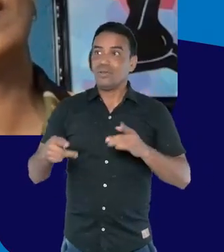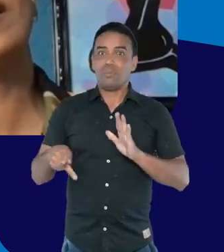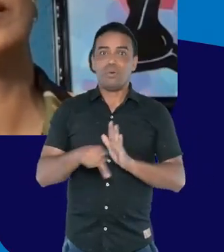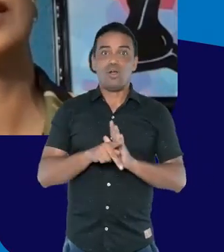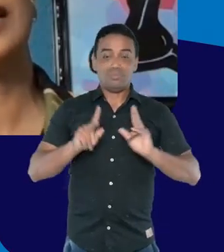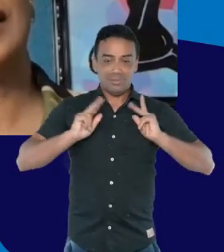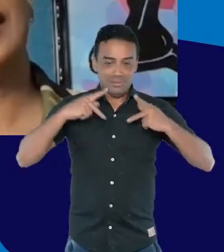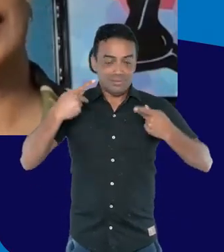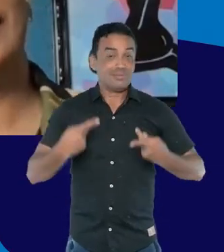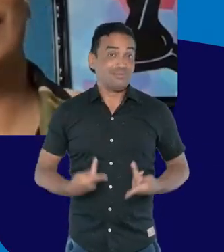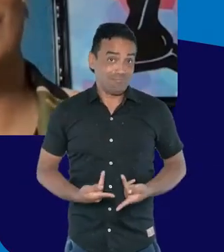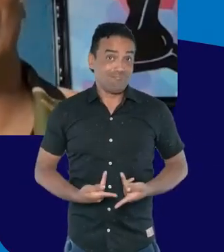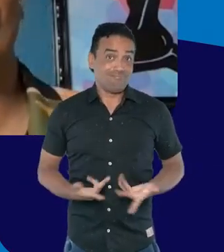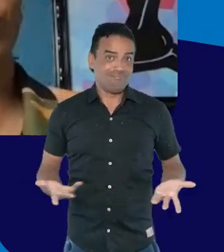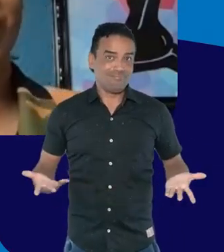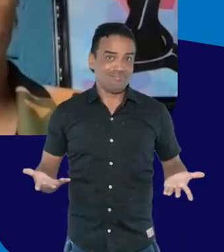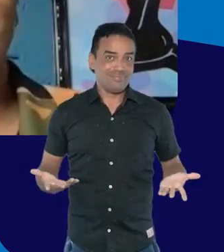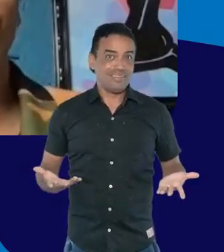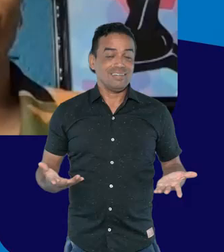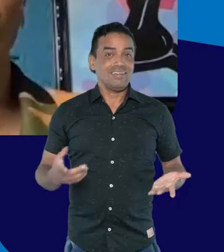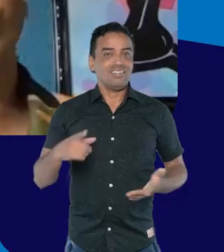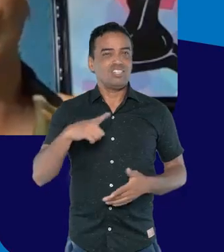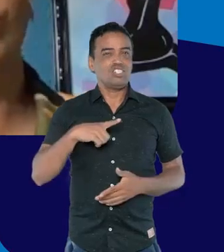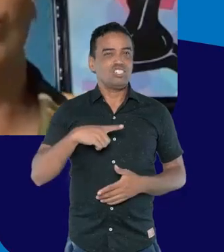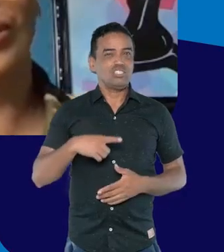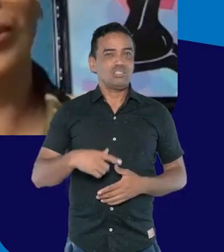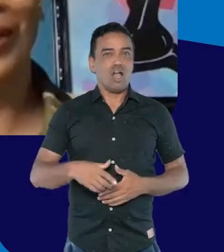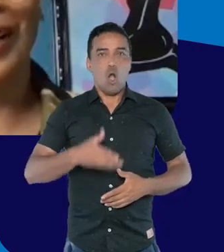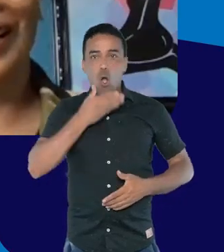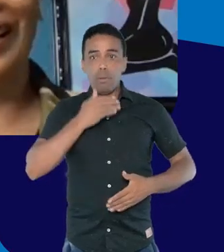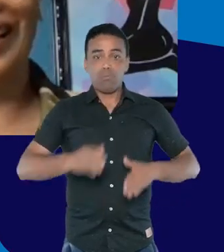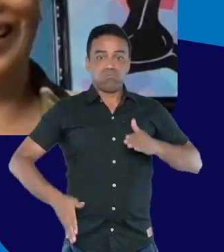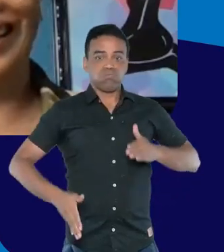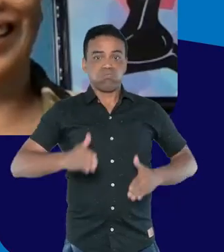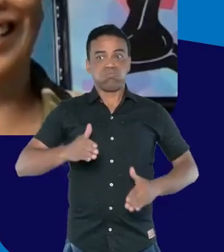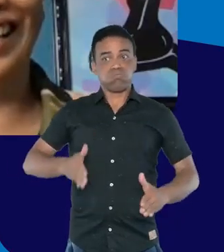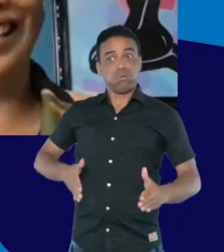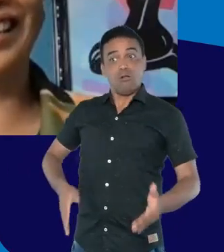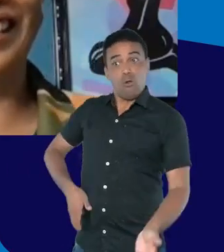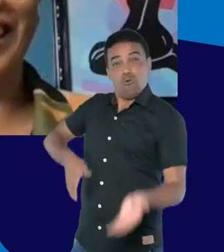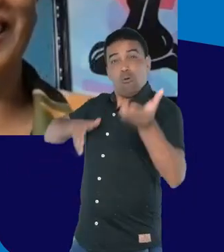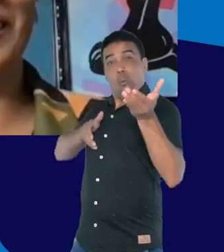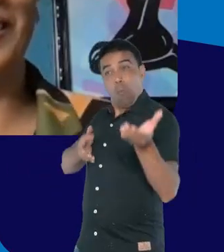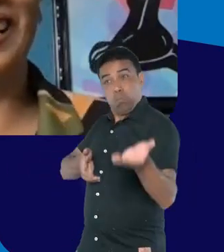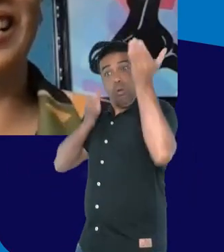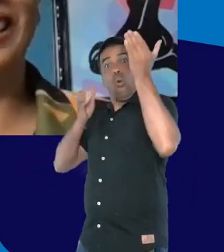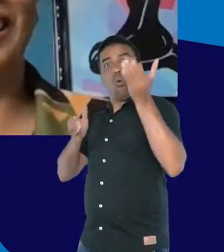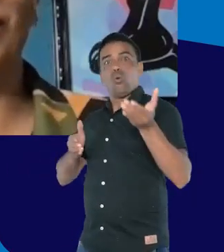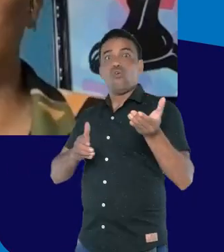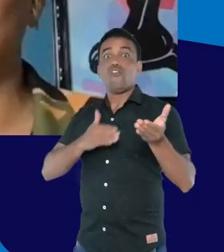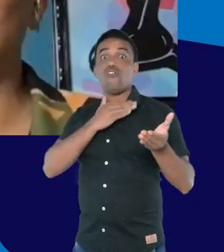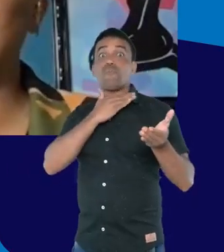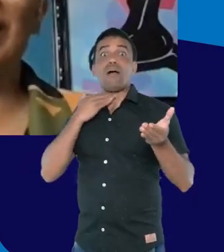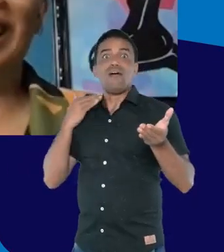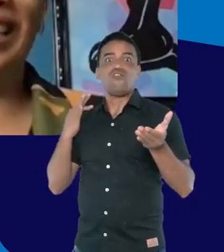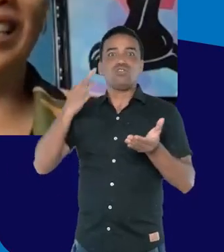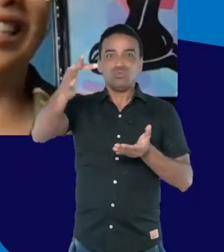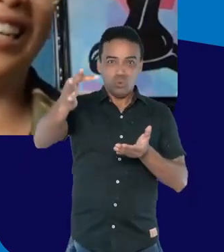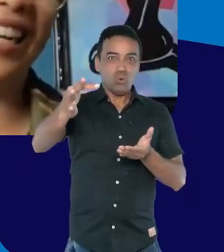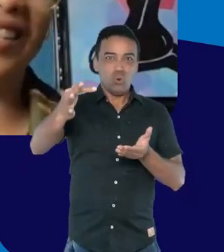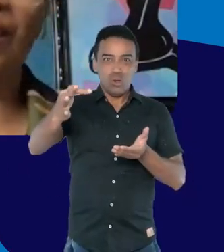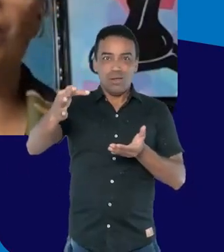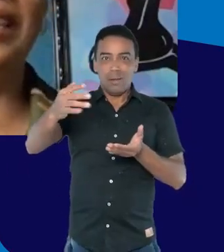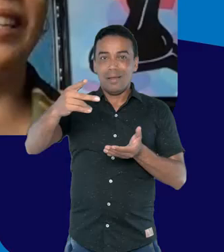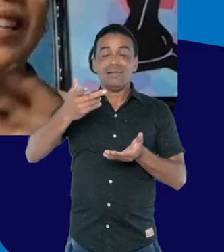seres humanos. A gente tinha um Exterminador do Futuro, esse lugar de que o futuro